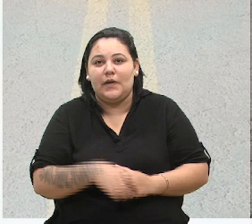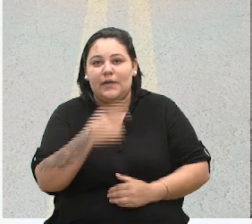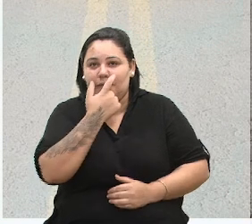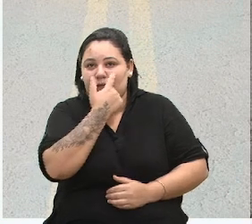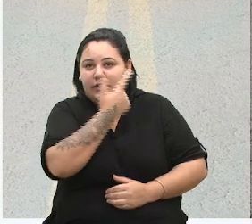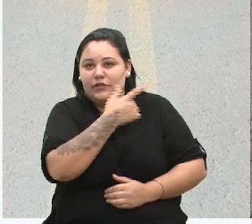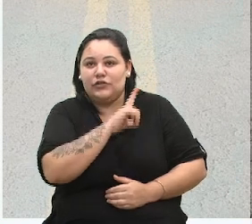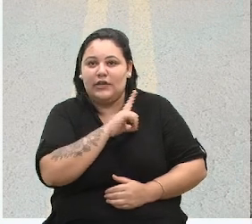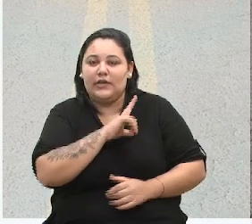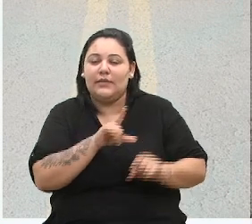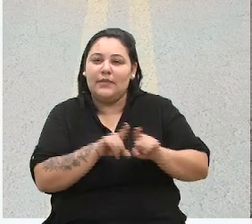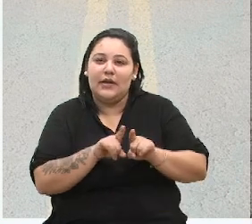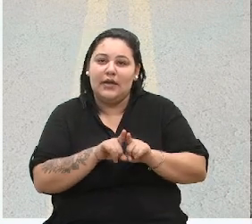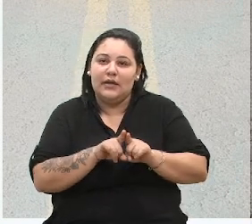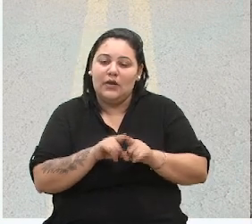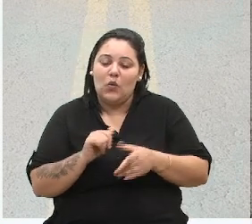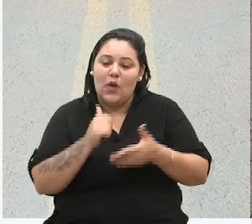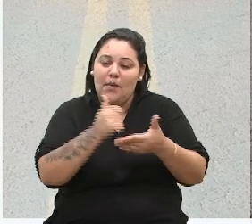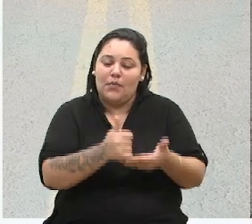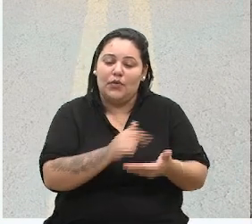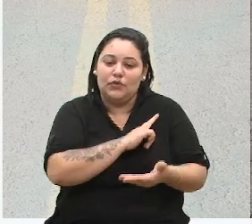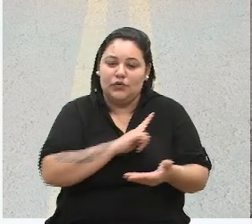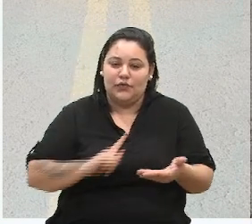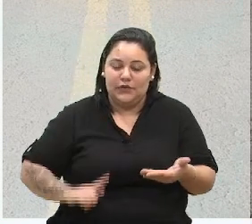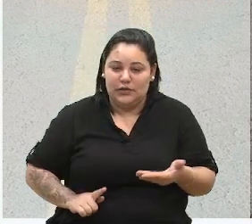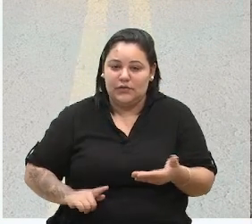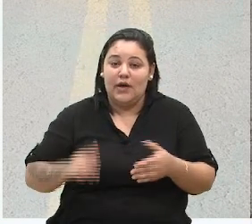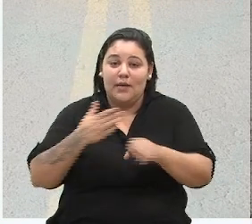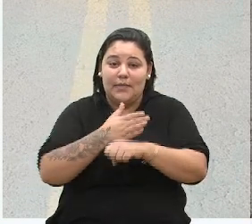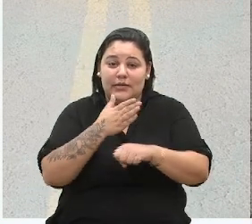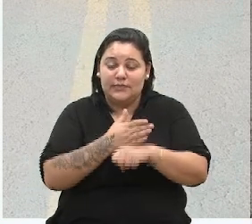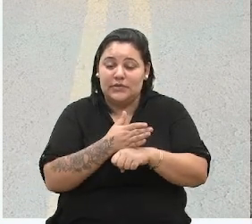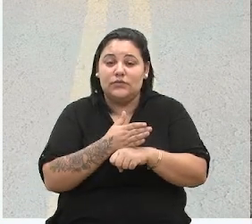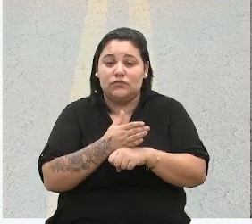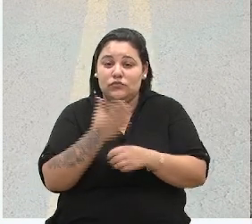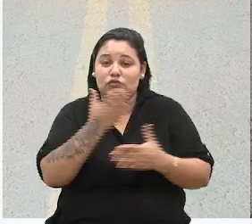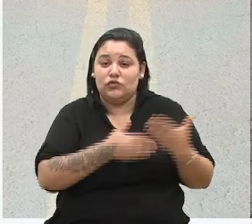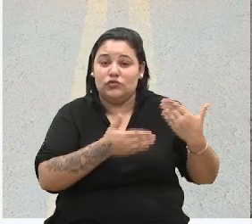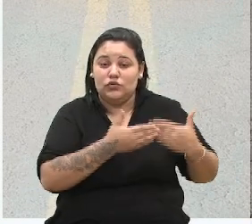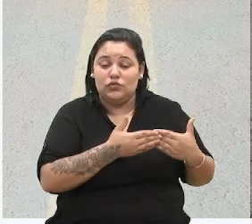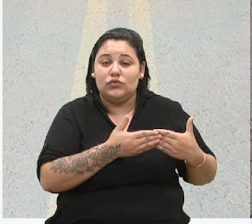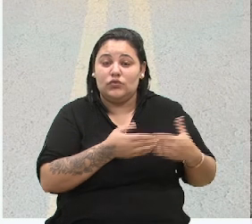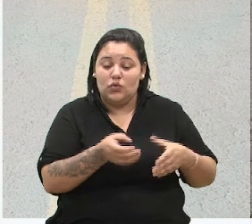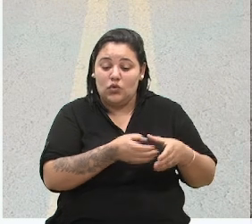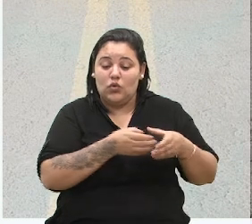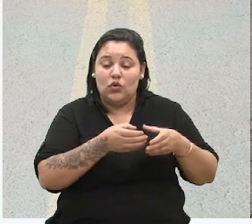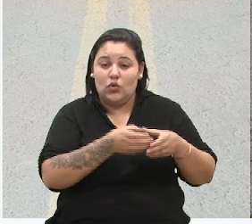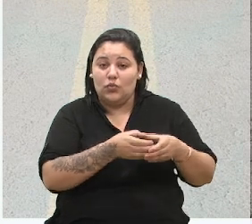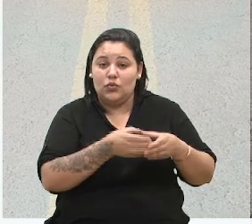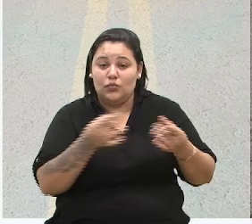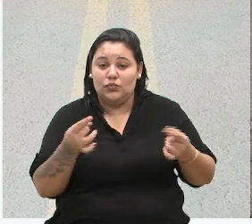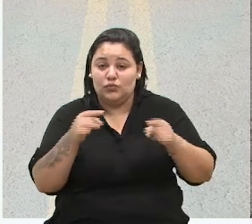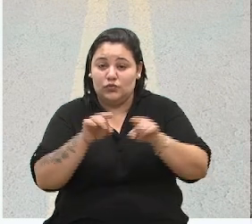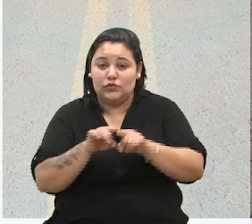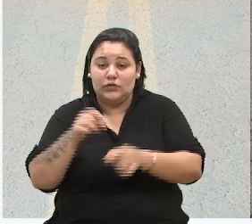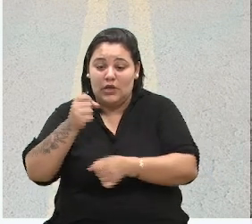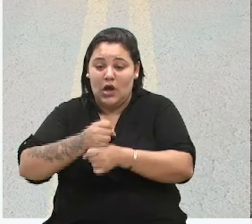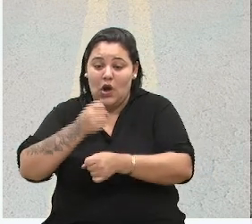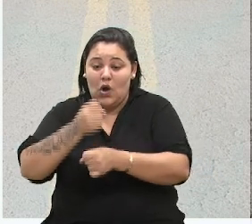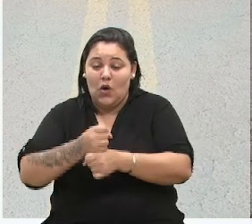né, a questão da colaboração governamental, participação mútua, né, a cooperação entre os poderes